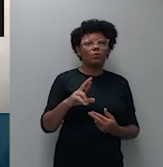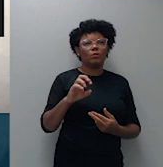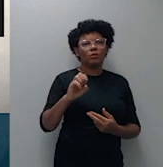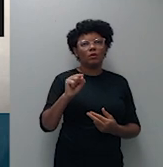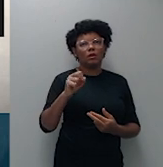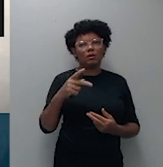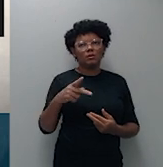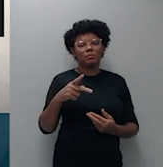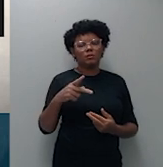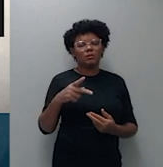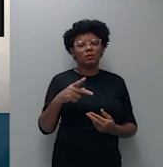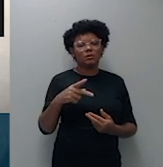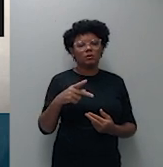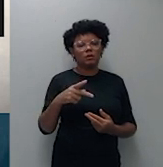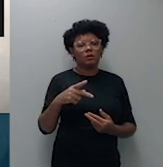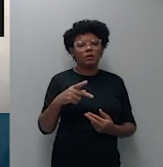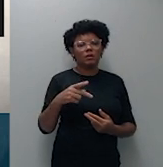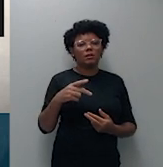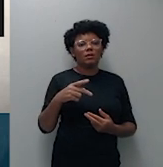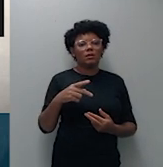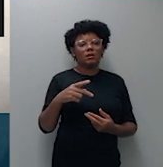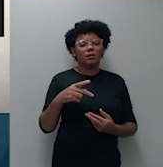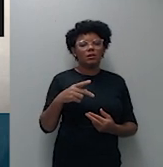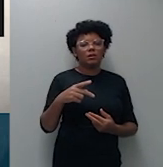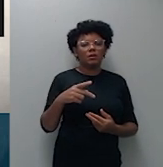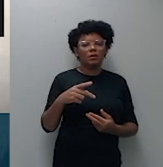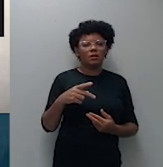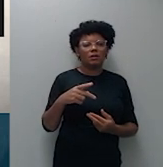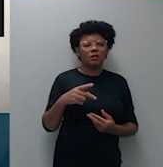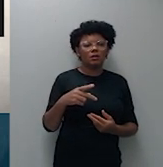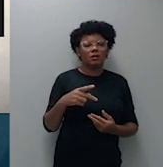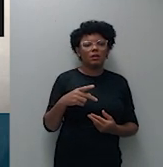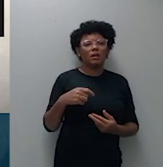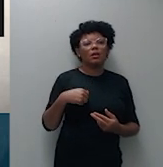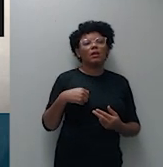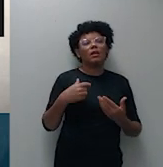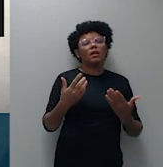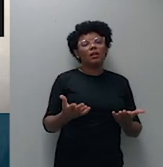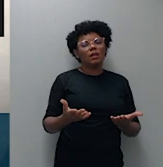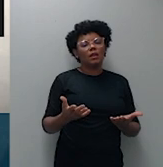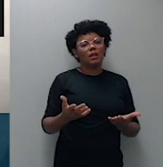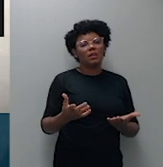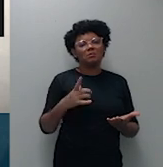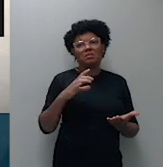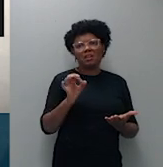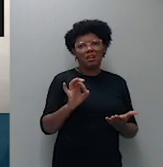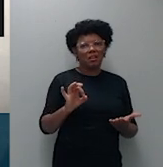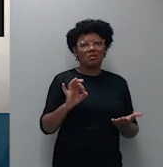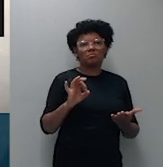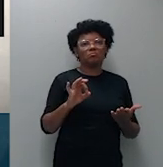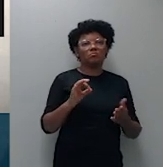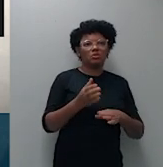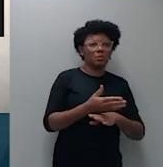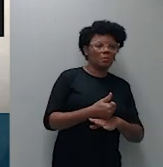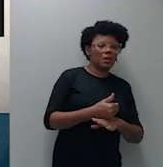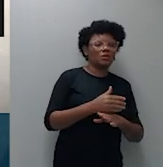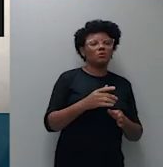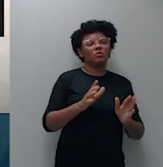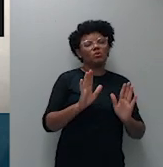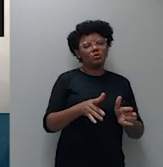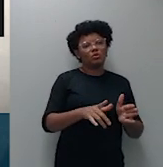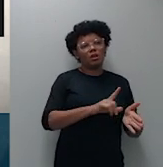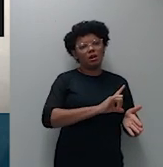sessão rap um 848 36 e por Tomás não tem destaque o adiamento